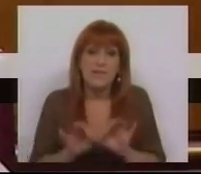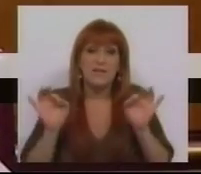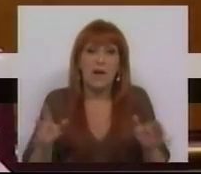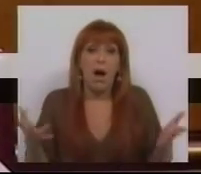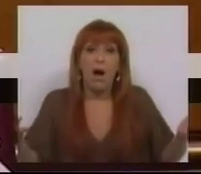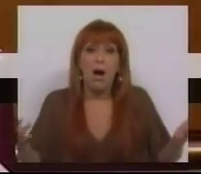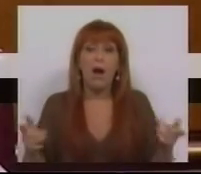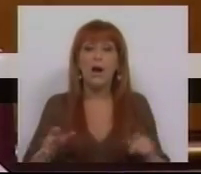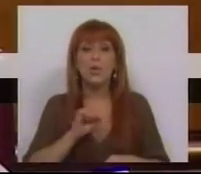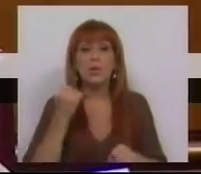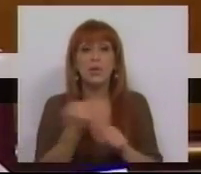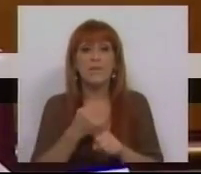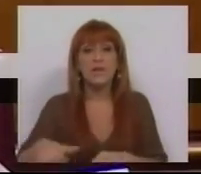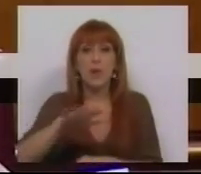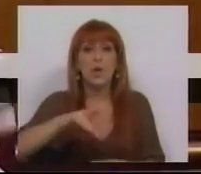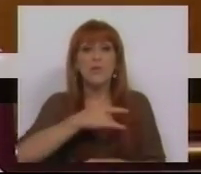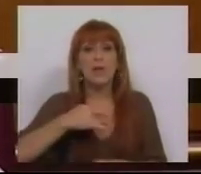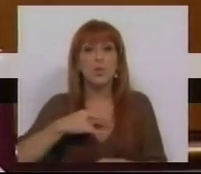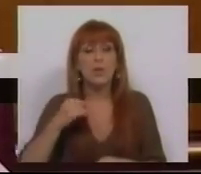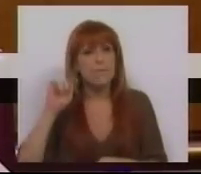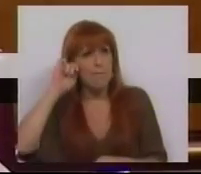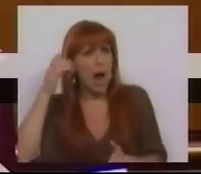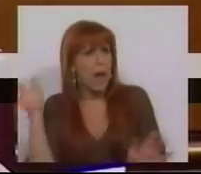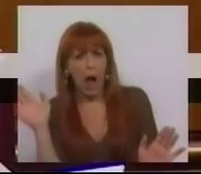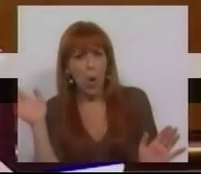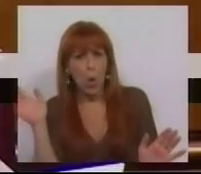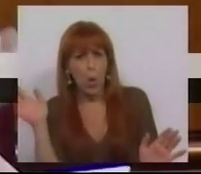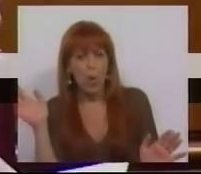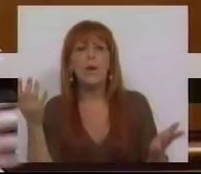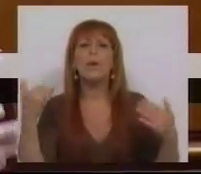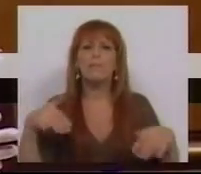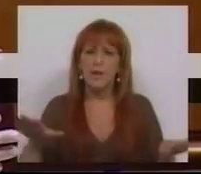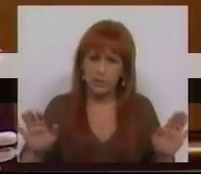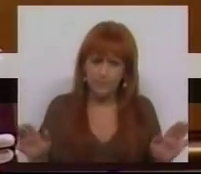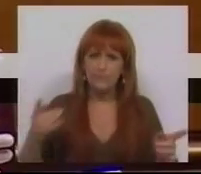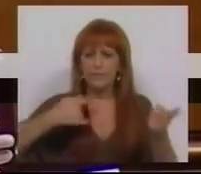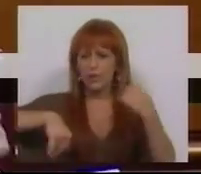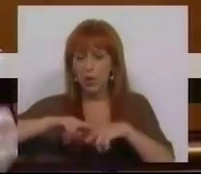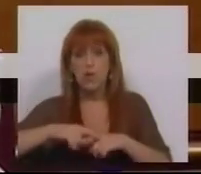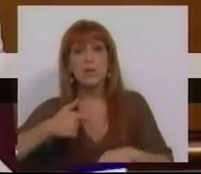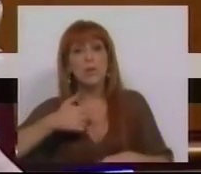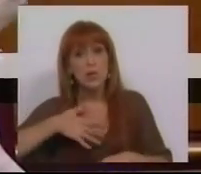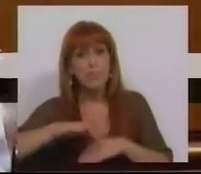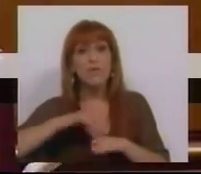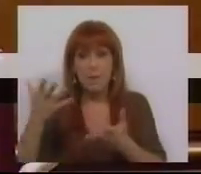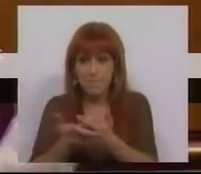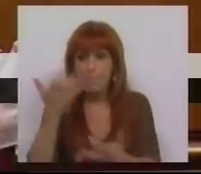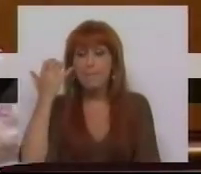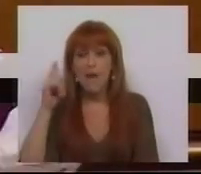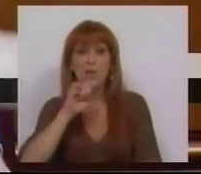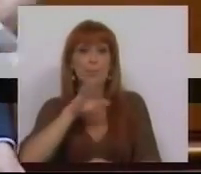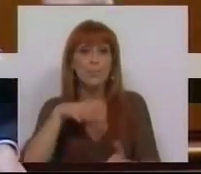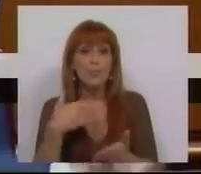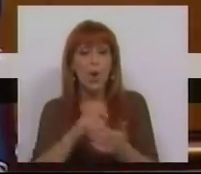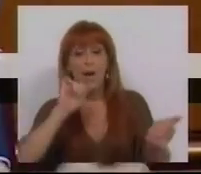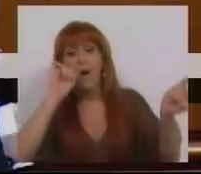significa que o Serviço Nacional de Saúde esteja em causa. Mas, evidentemente, que nós gostaríamos de fazer mais para